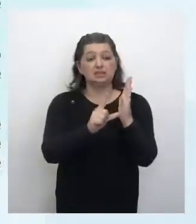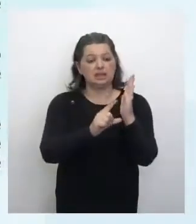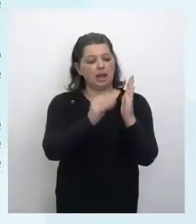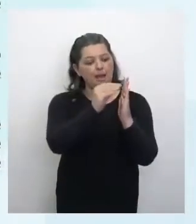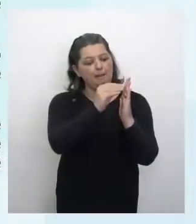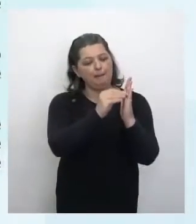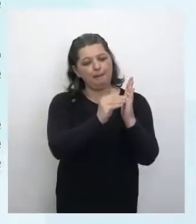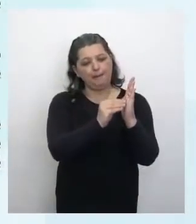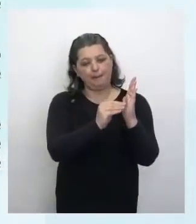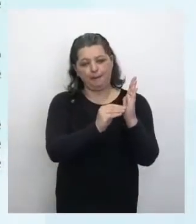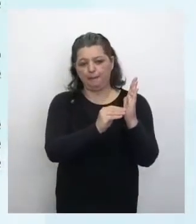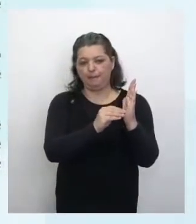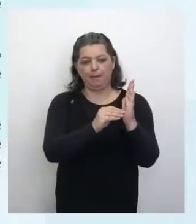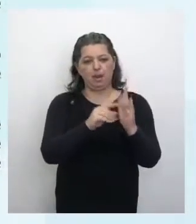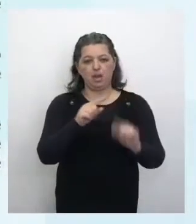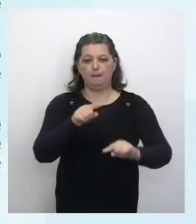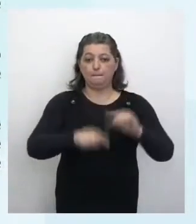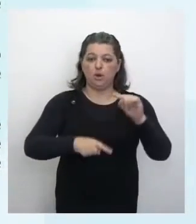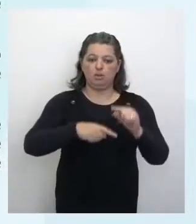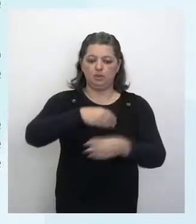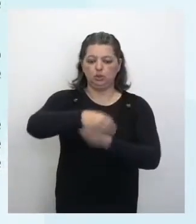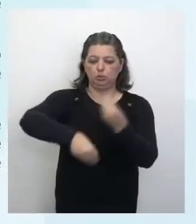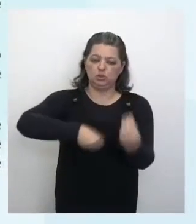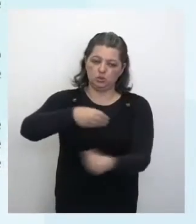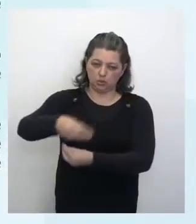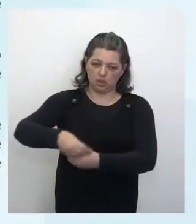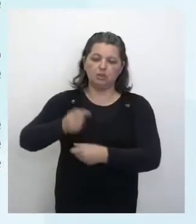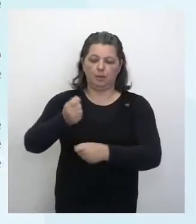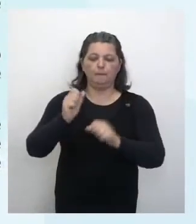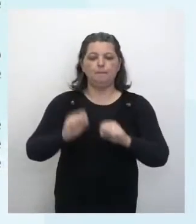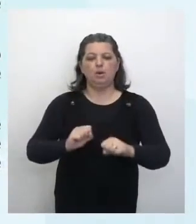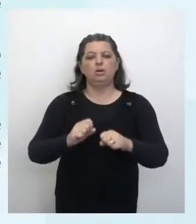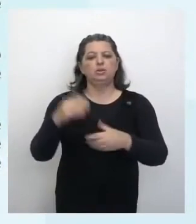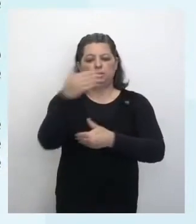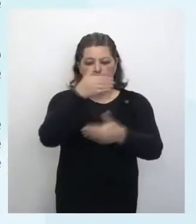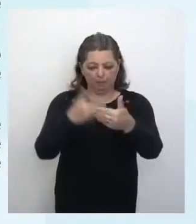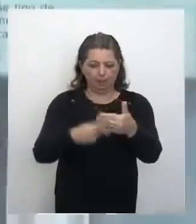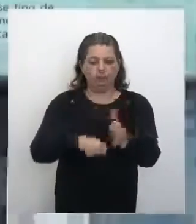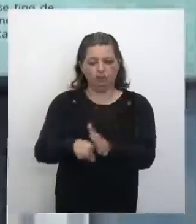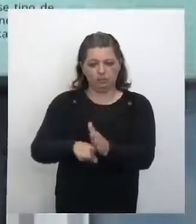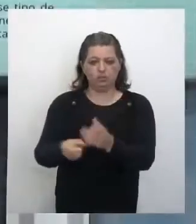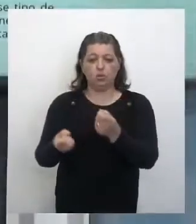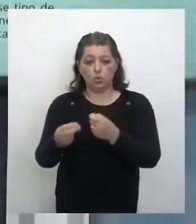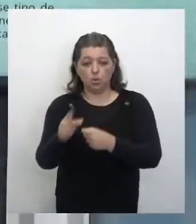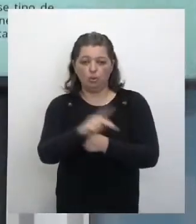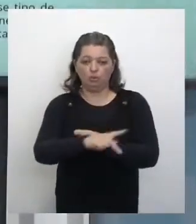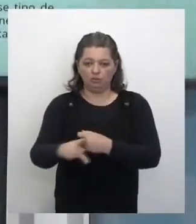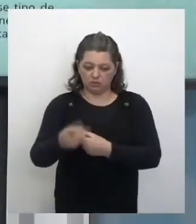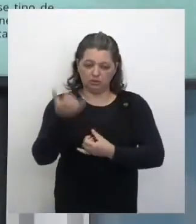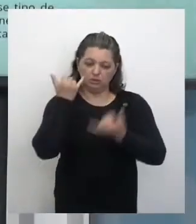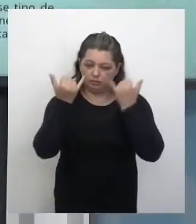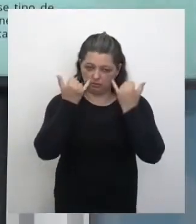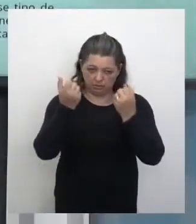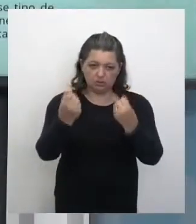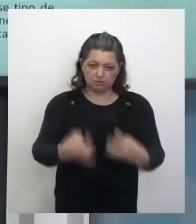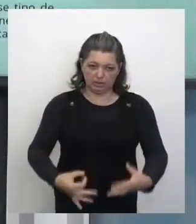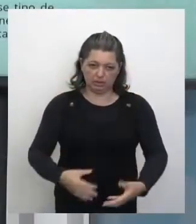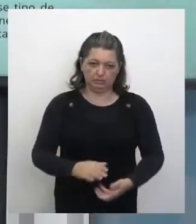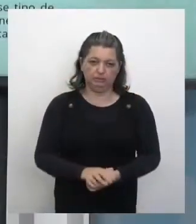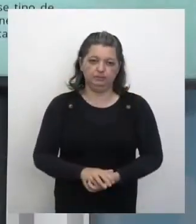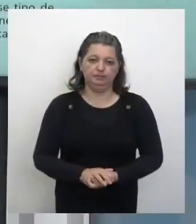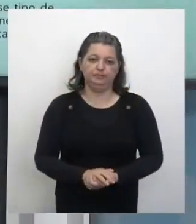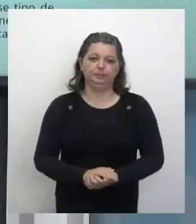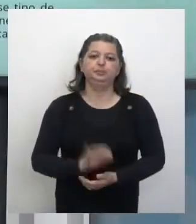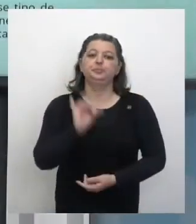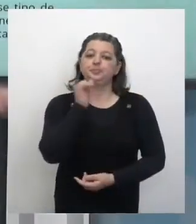não podem misturar. Depois vocês podem consultar lá no PPT ou pedir para o professor mais informação. E,